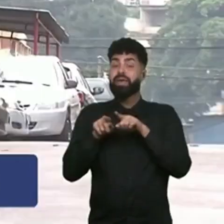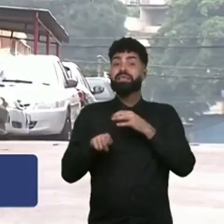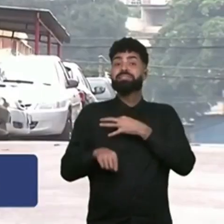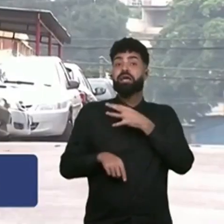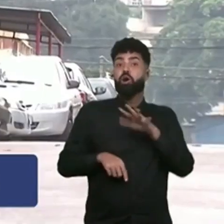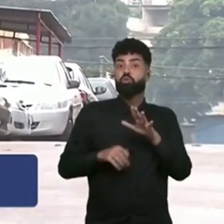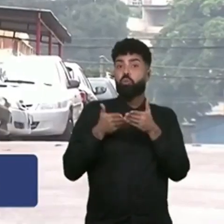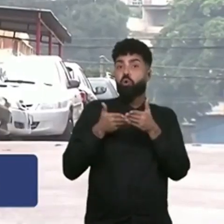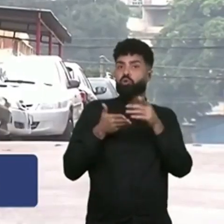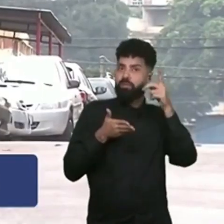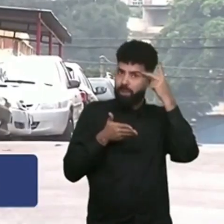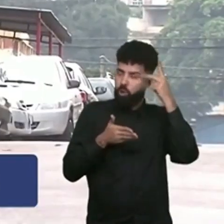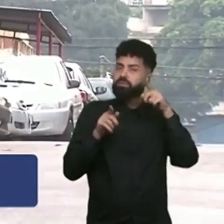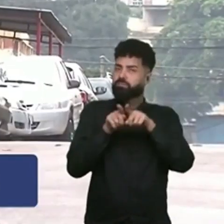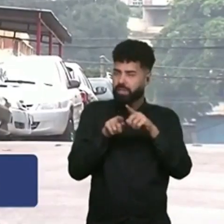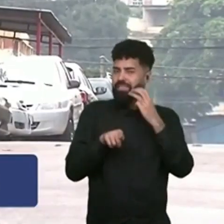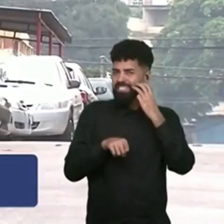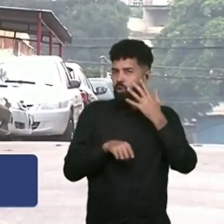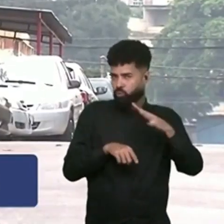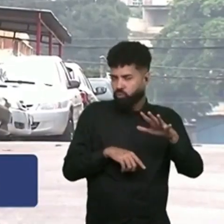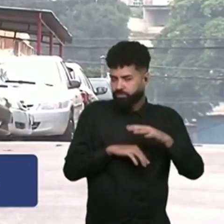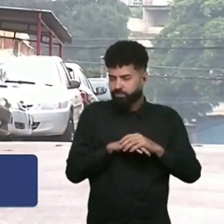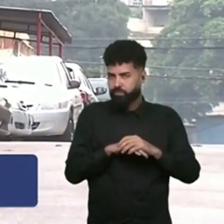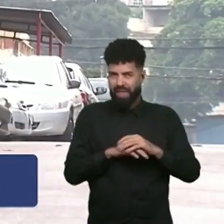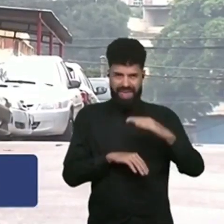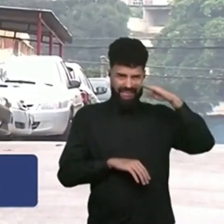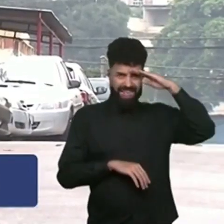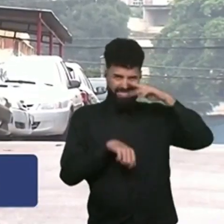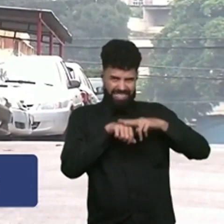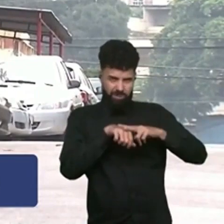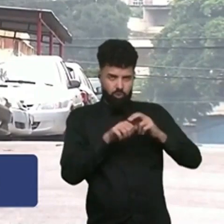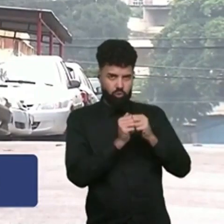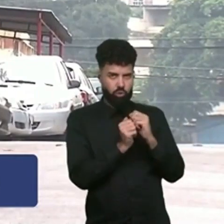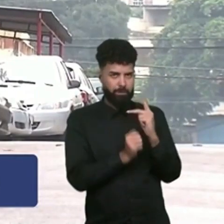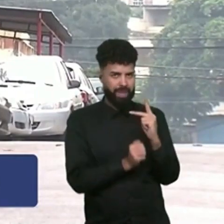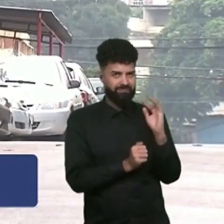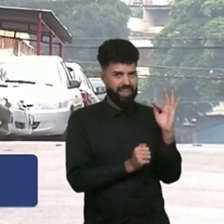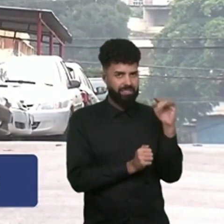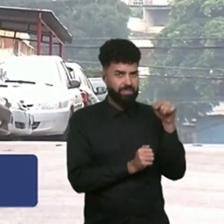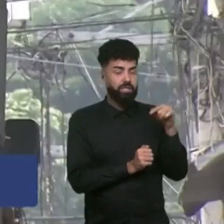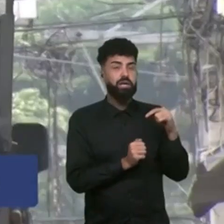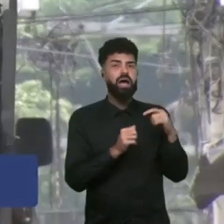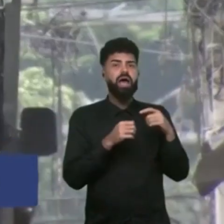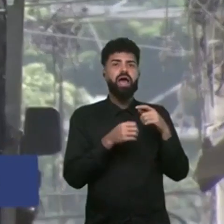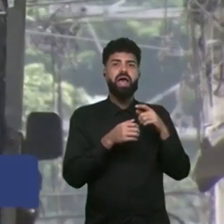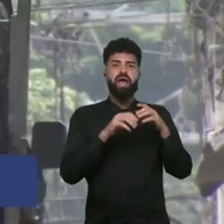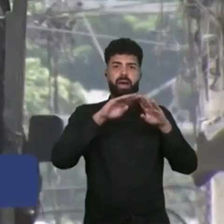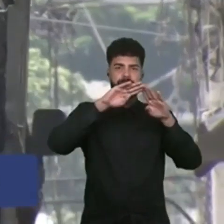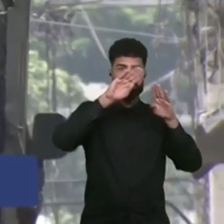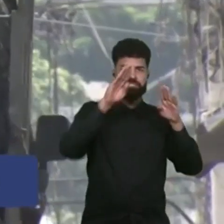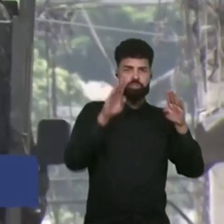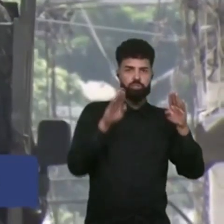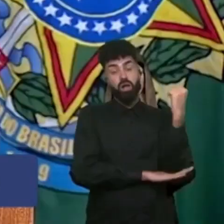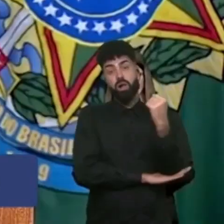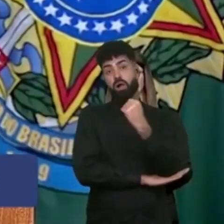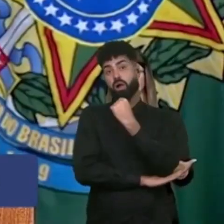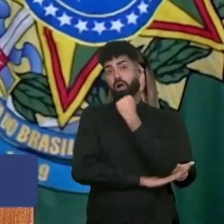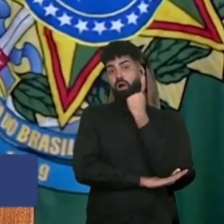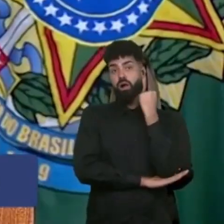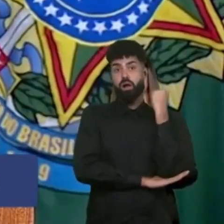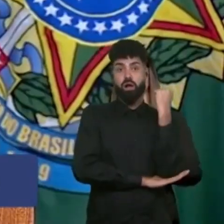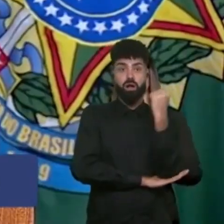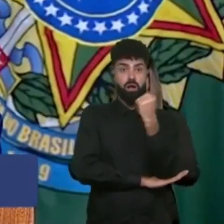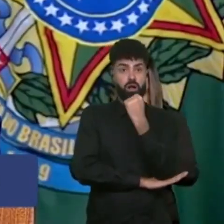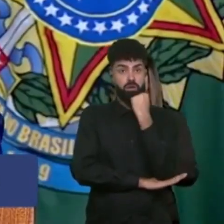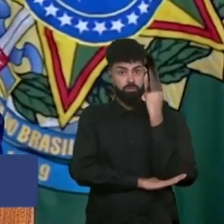Paulo. Lula disse que decidiu por uma ação federal para inibir quadrilhas e milícias. A violência que nós temos assistido, ela